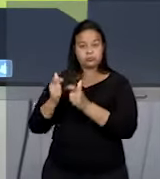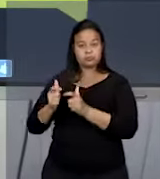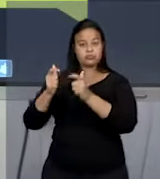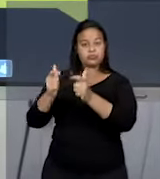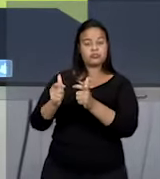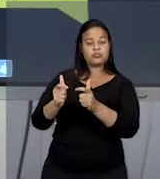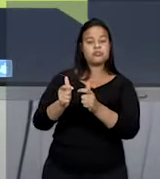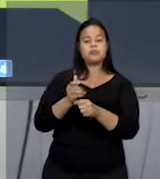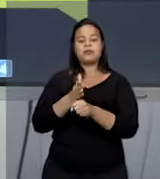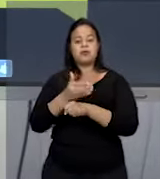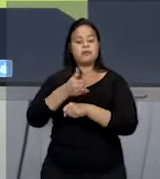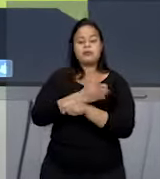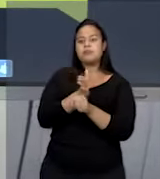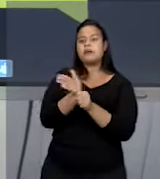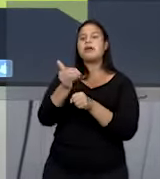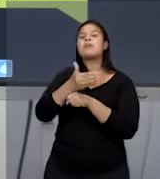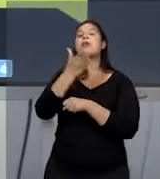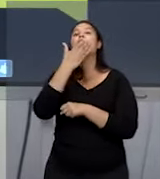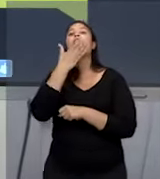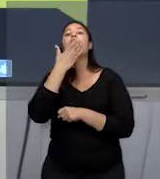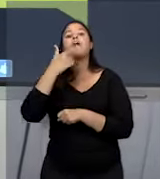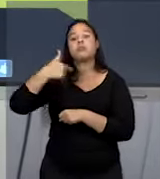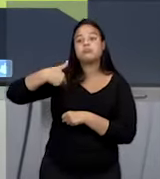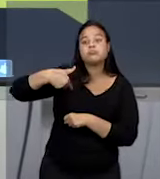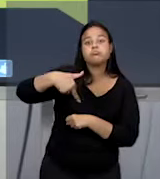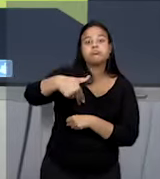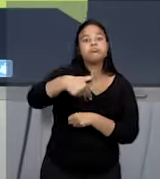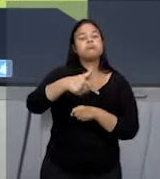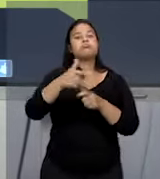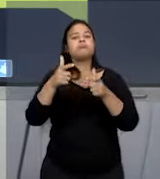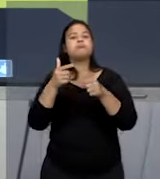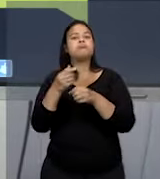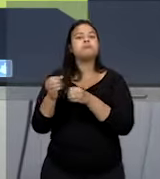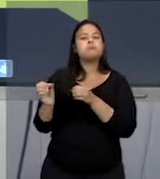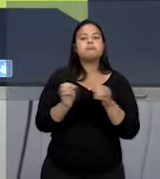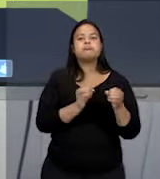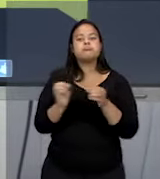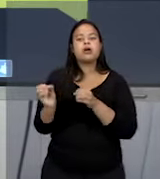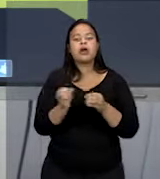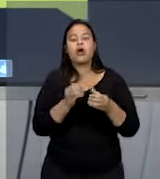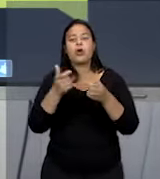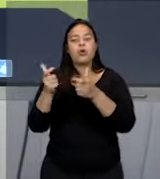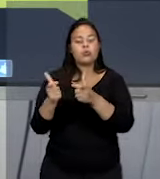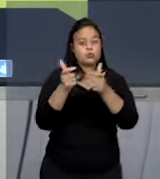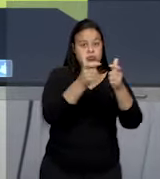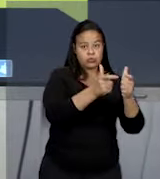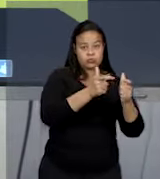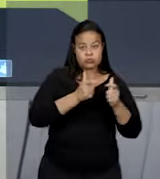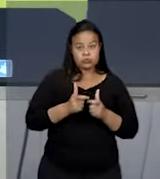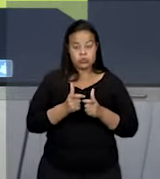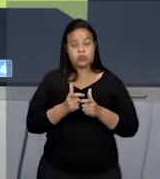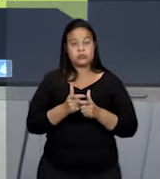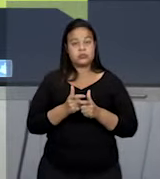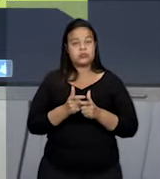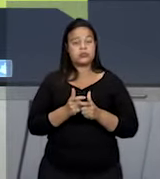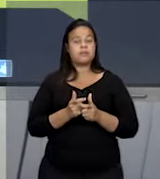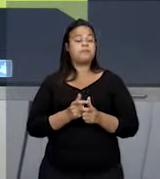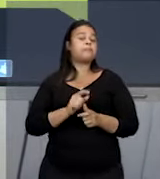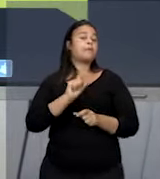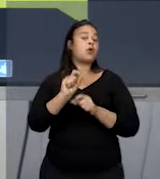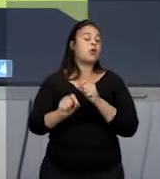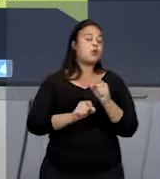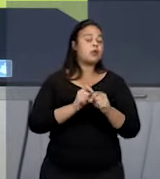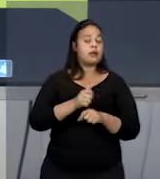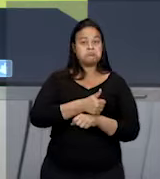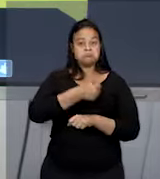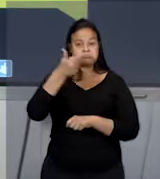que direção você, para que direção você está se movimentando. A vantagem do GPS é que você